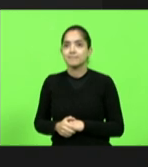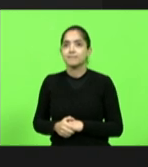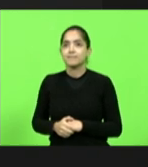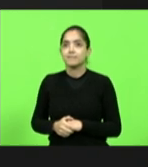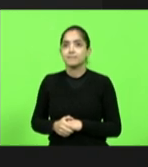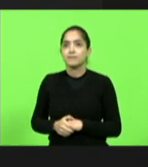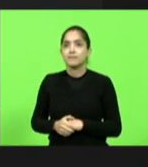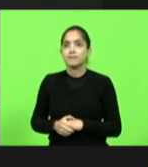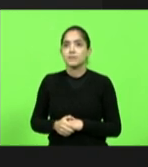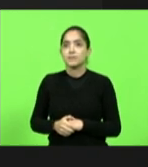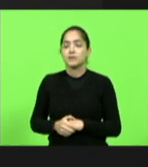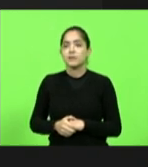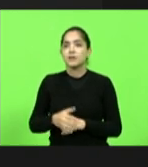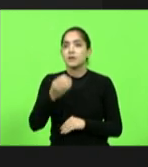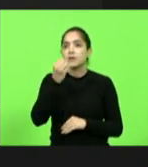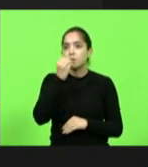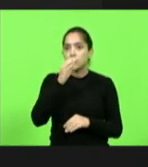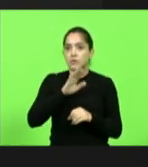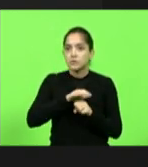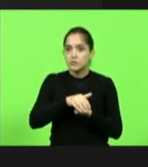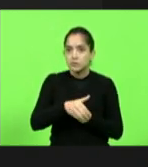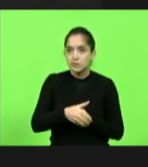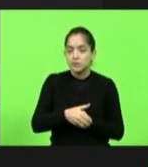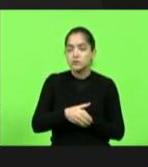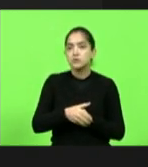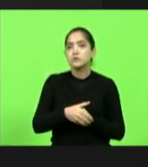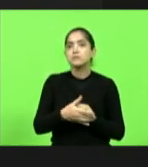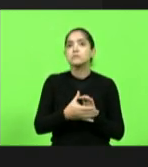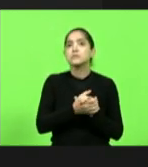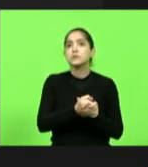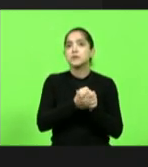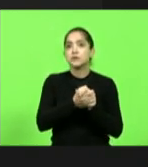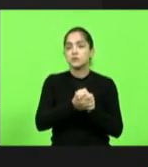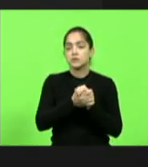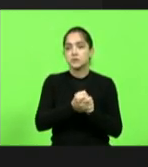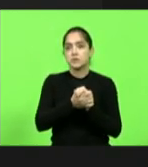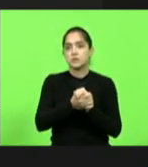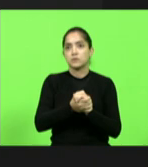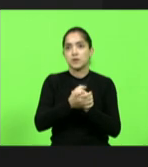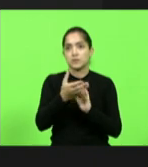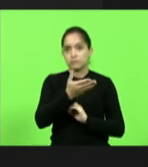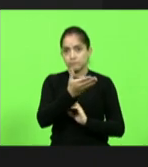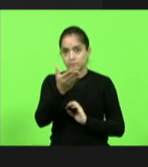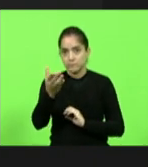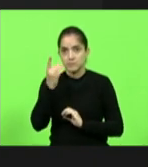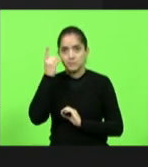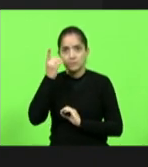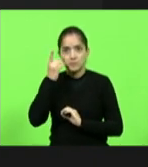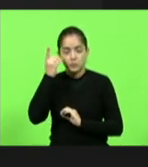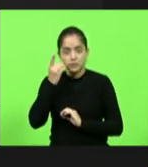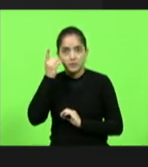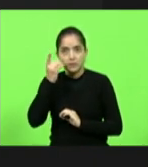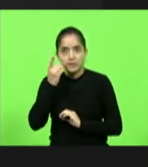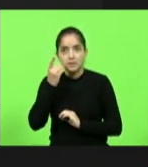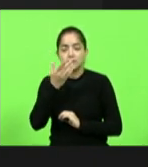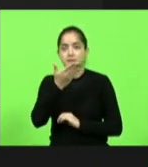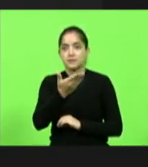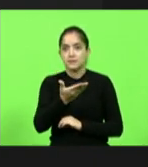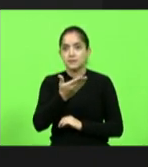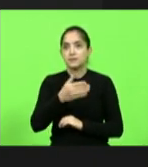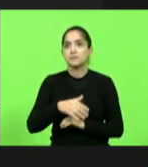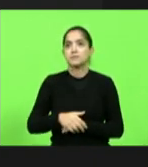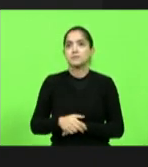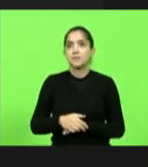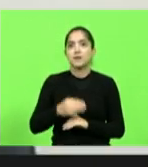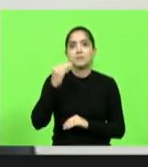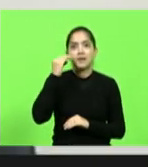Boa noite. Quero saudar as pessoas da deputada Luciana Carminati e da deputada